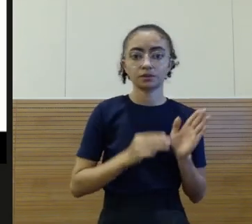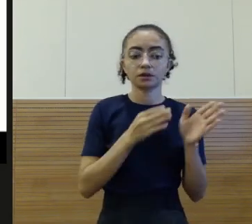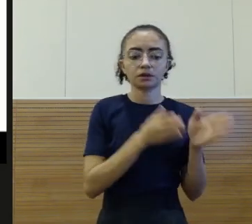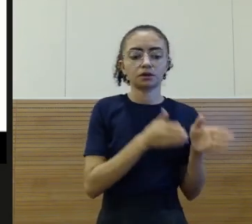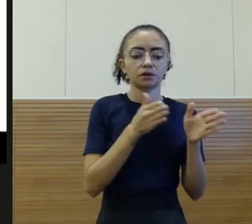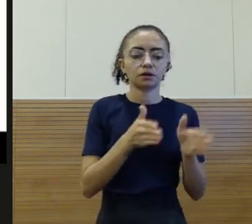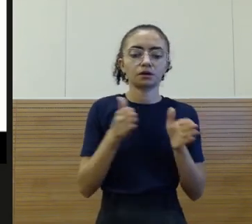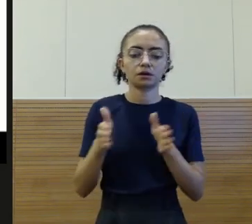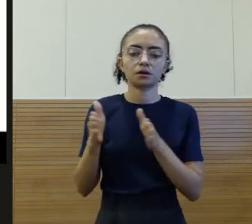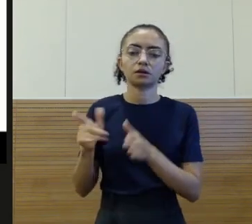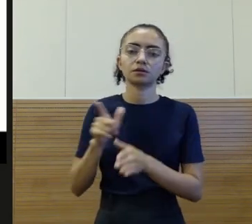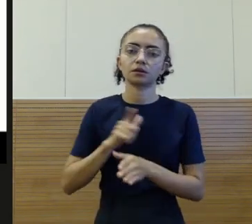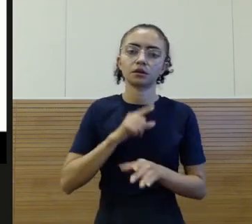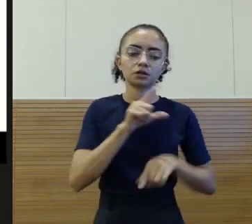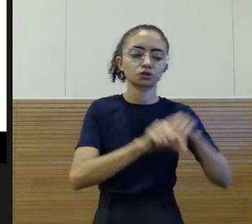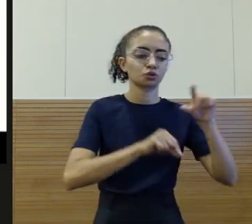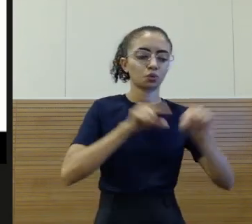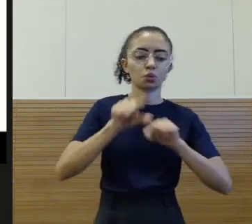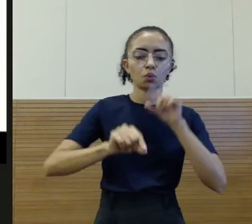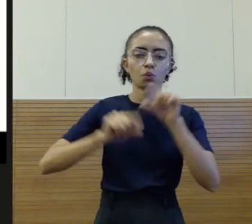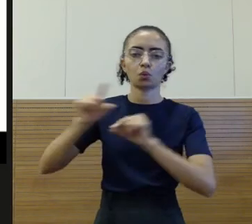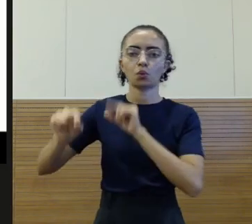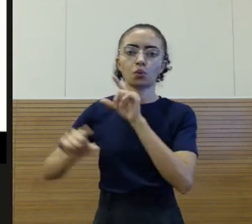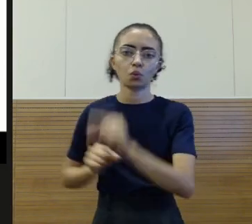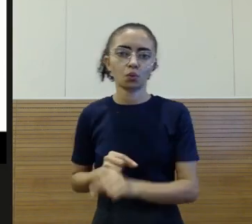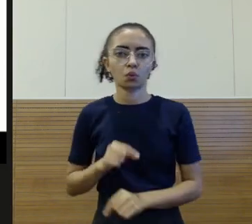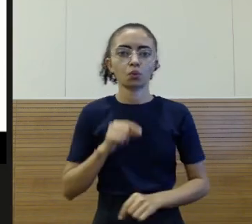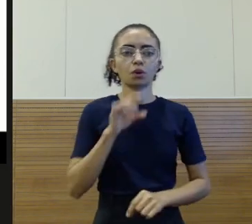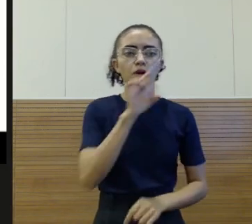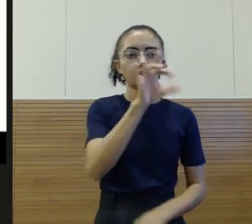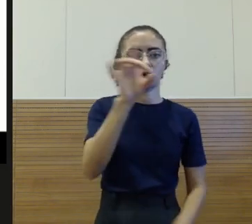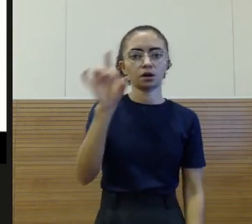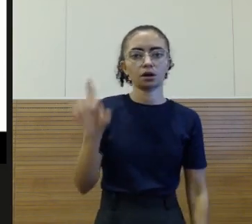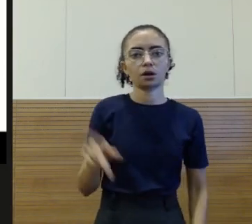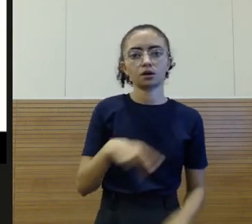dando diferentes opções. Cada país, de acordo com seus recursos,